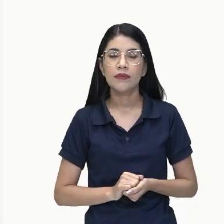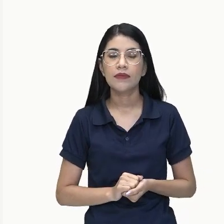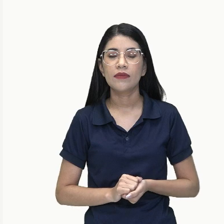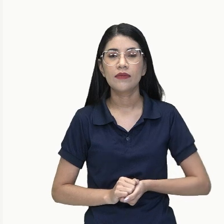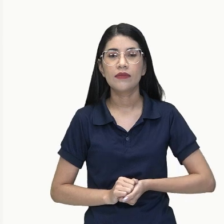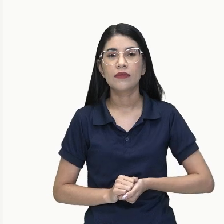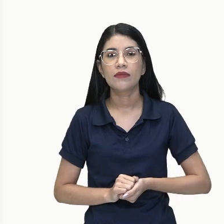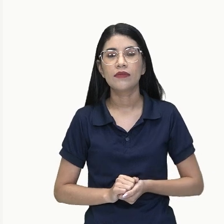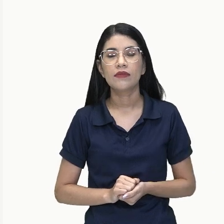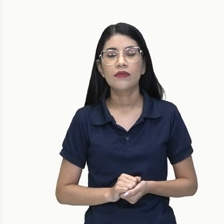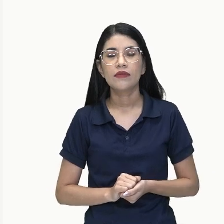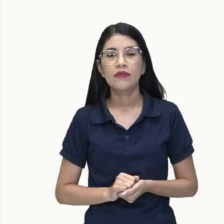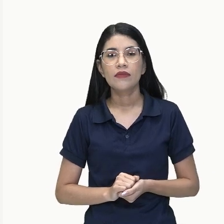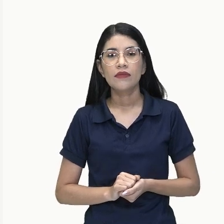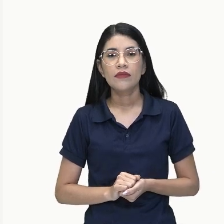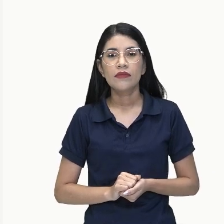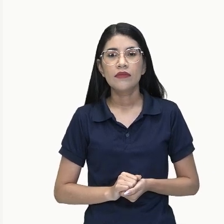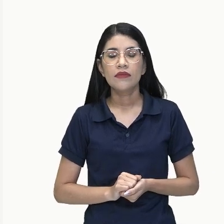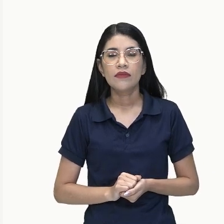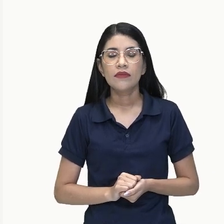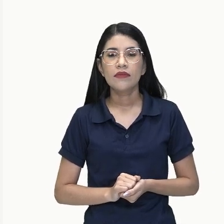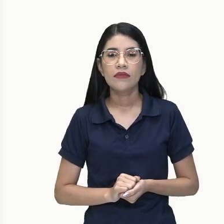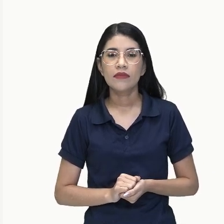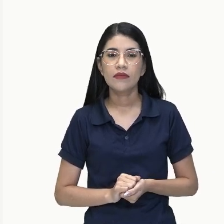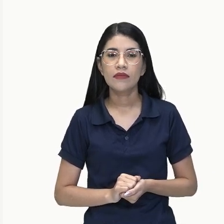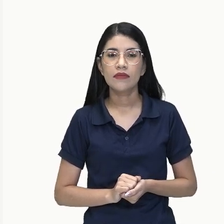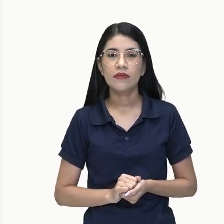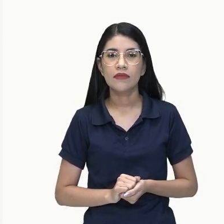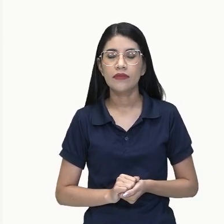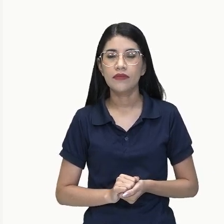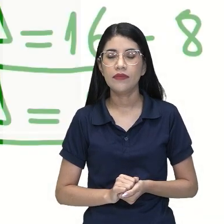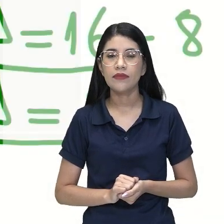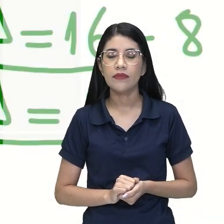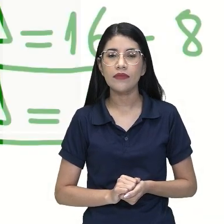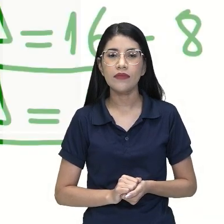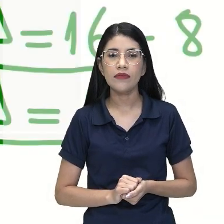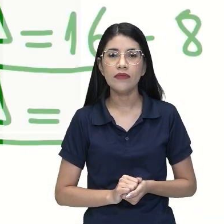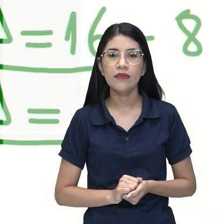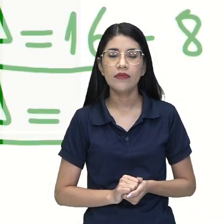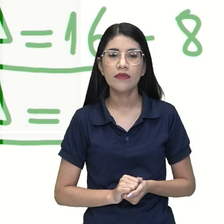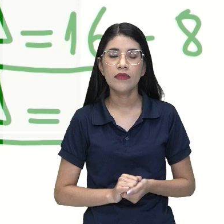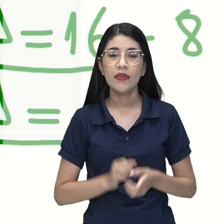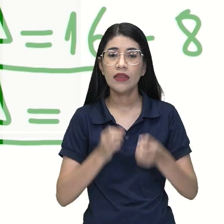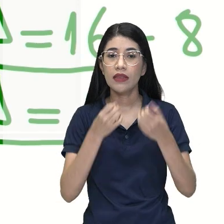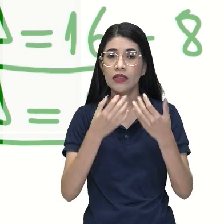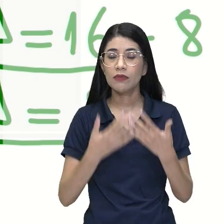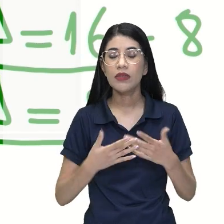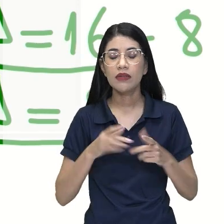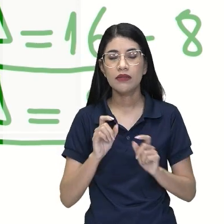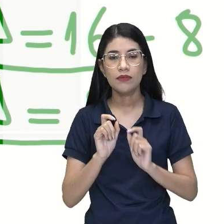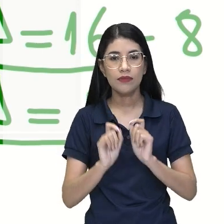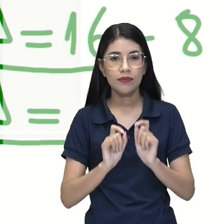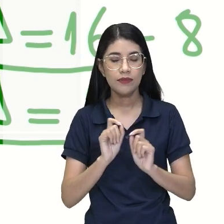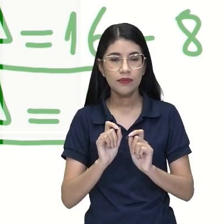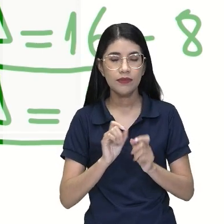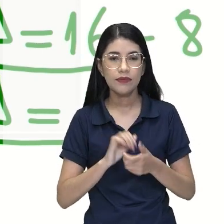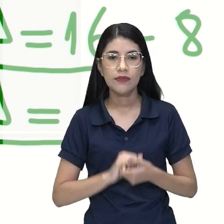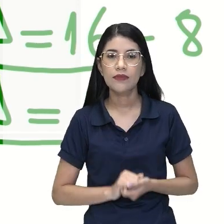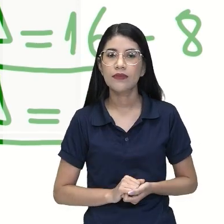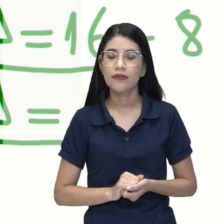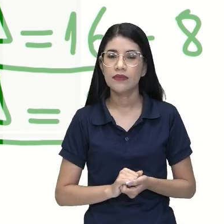Será o valor máximo, ou o máximo valor, atingido pela função. O que ele está falando para nós é isso aqui.